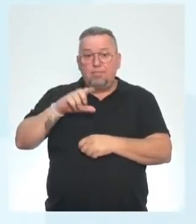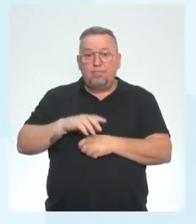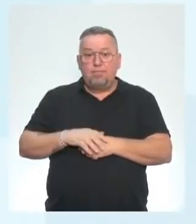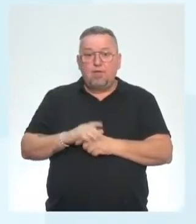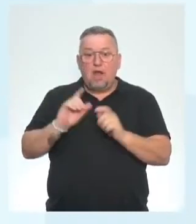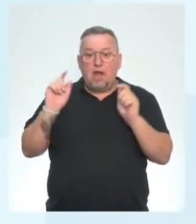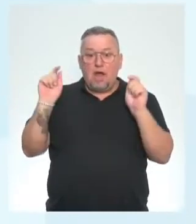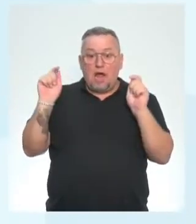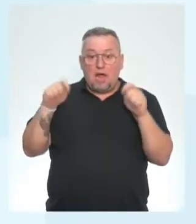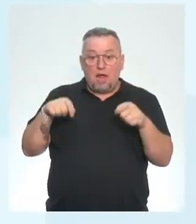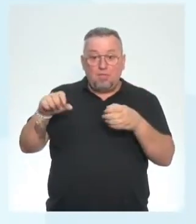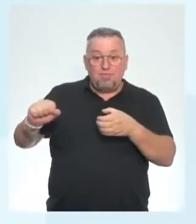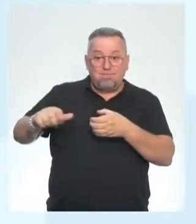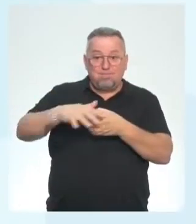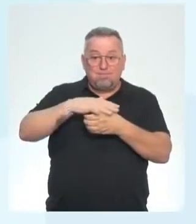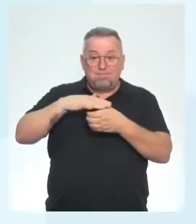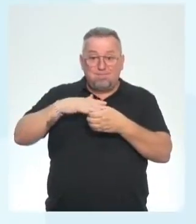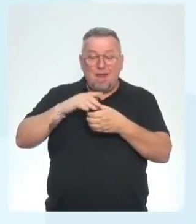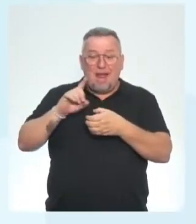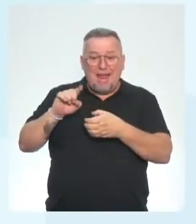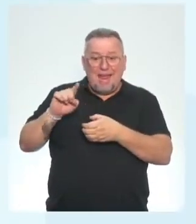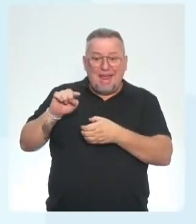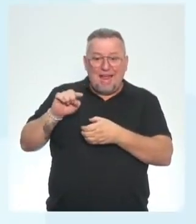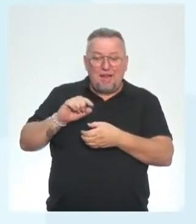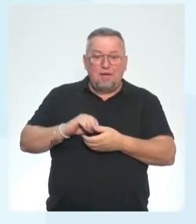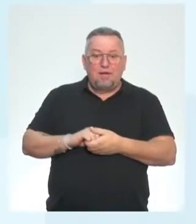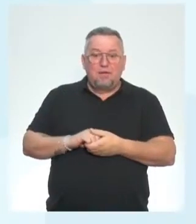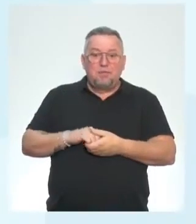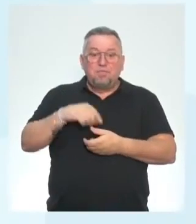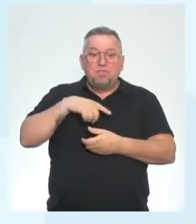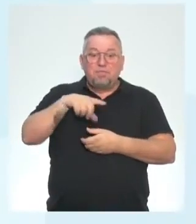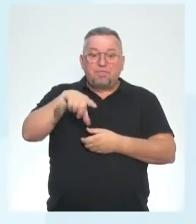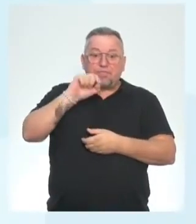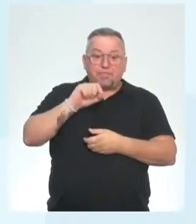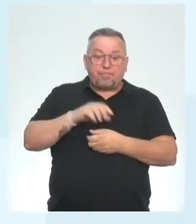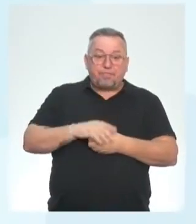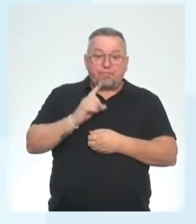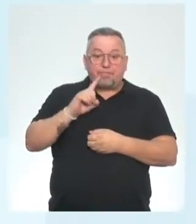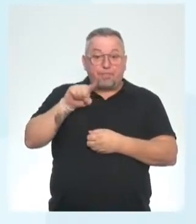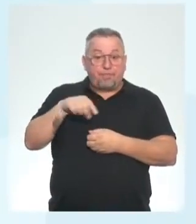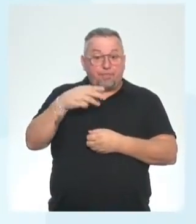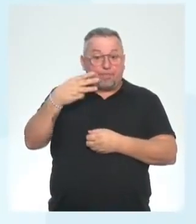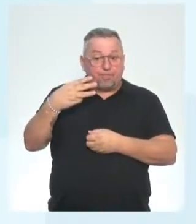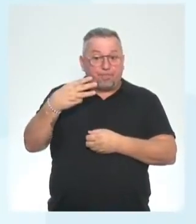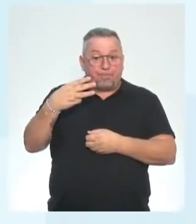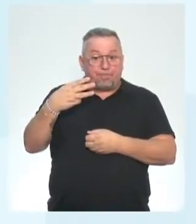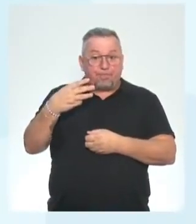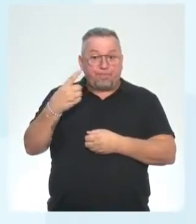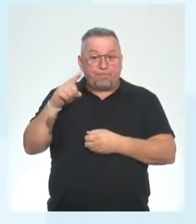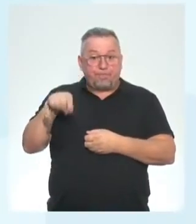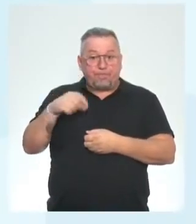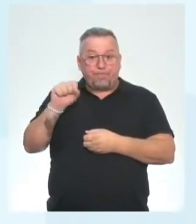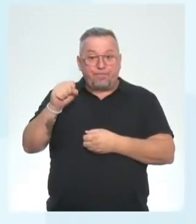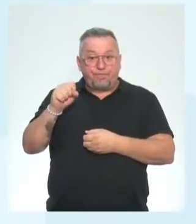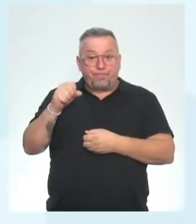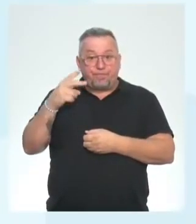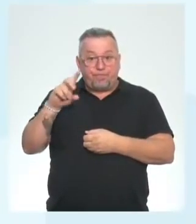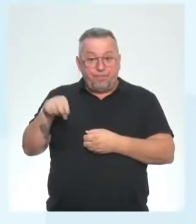A capacidade da jarra é. Então, aí eu tenho as alternativas. 1,3,